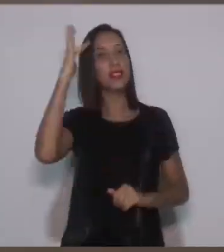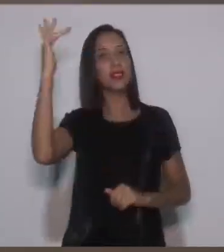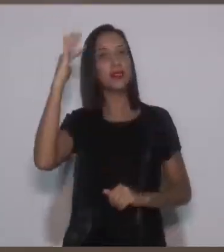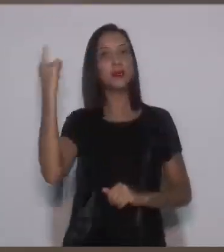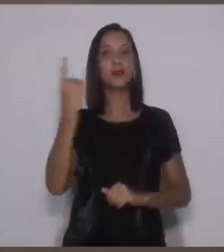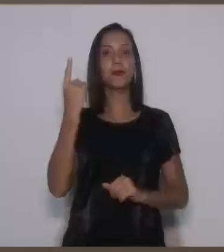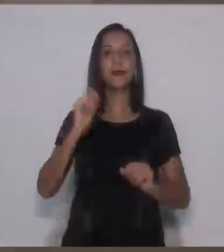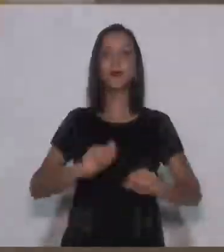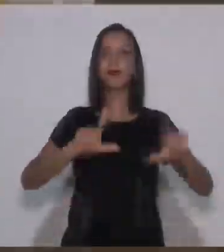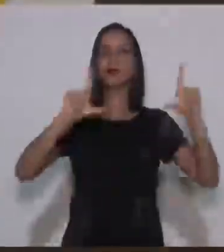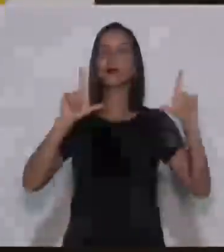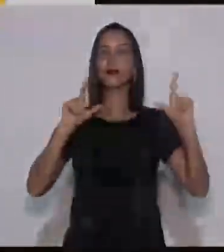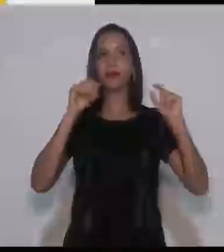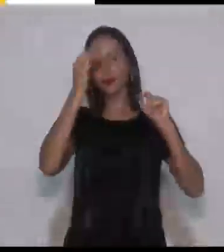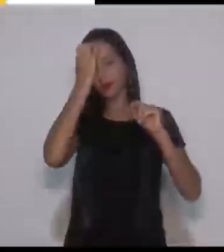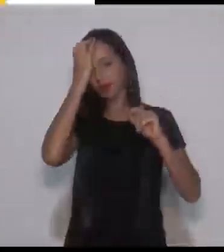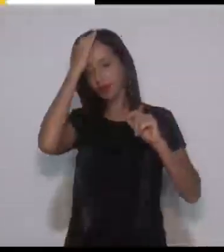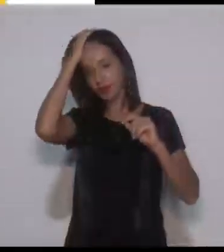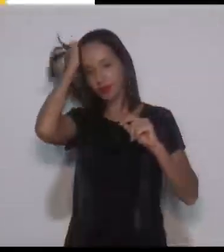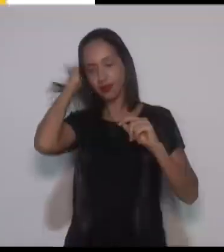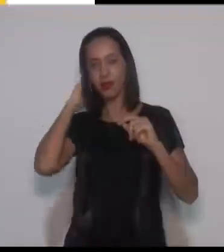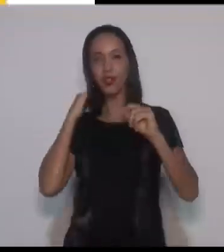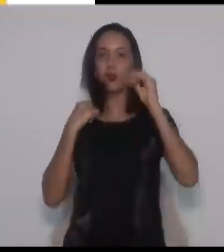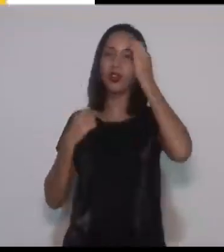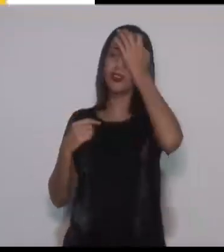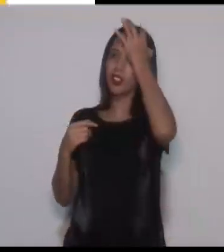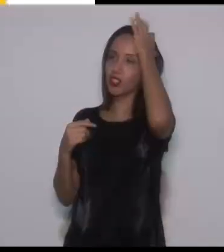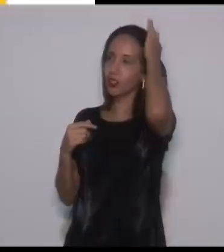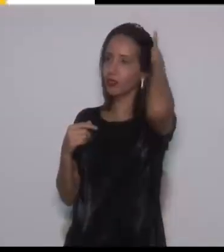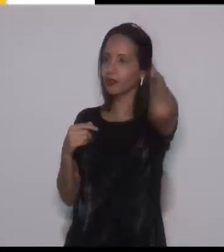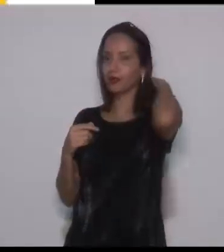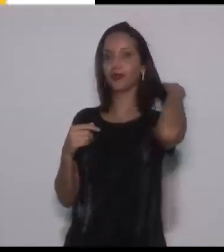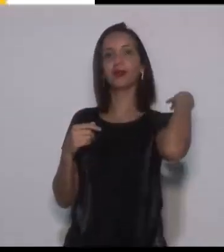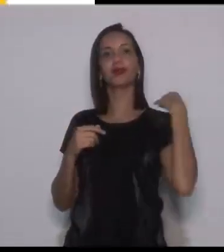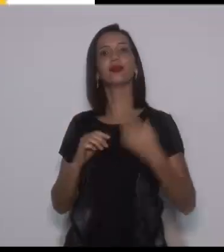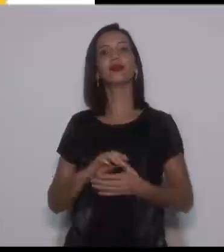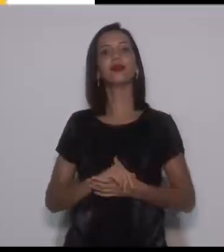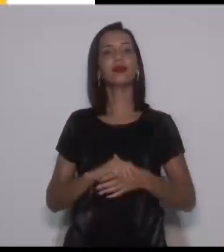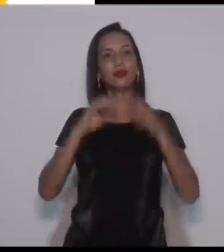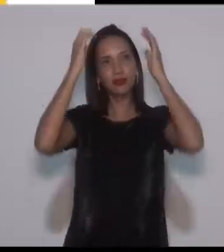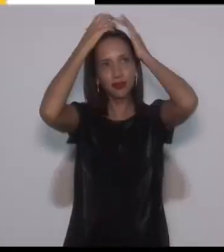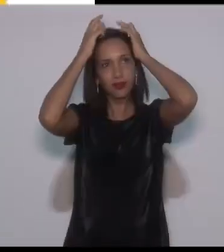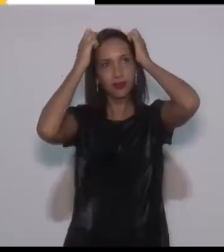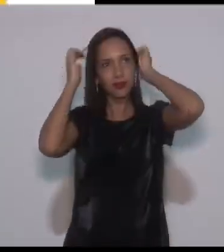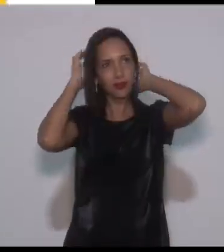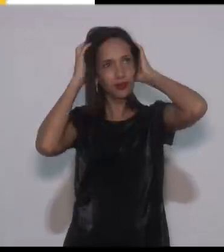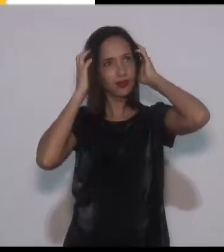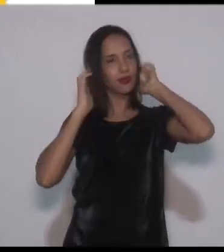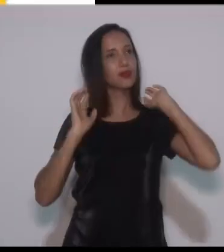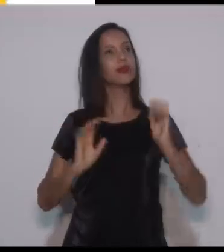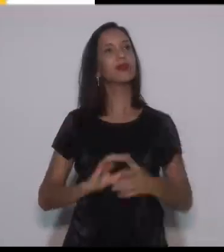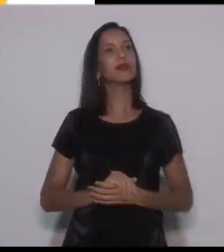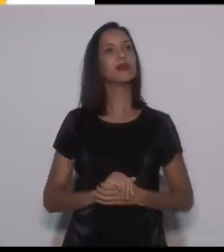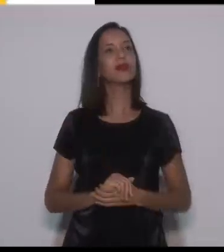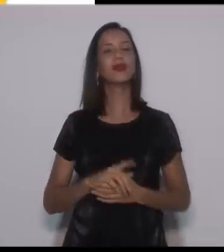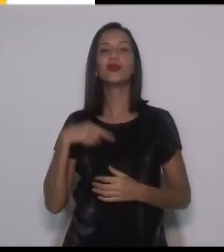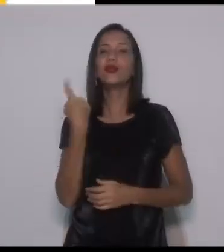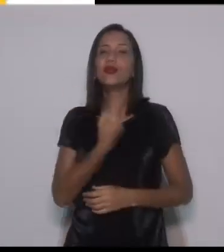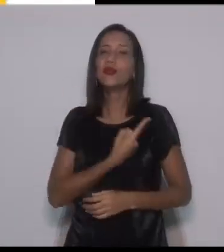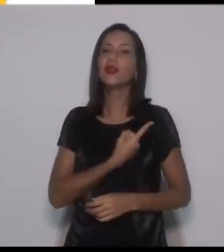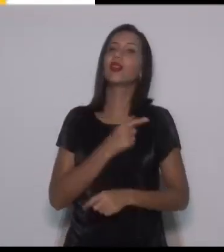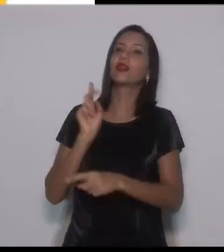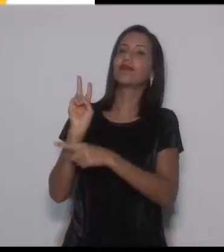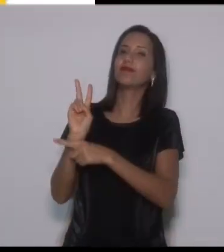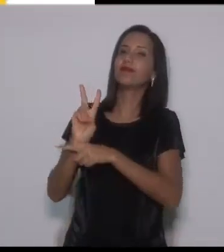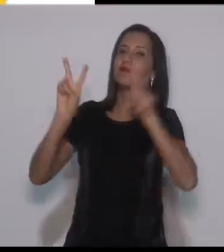o primeiro slide, eu vou apresentar alguns gráficos, para a gente imaginar e partir de um pressuposto, né? Então, quando a gente fala do cuidado da